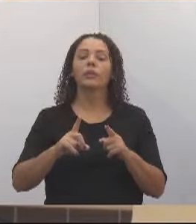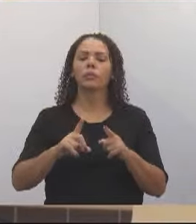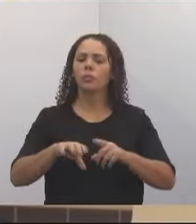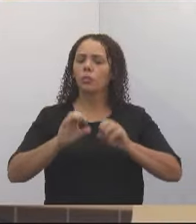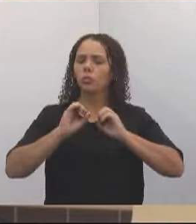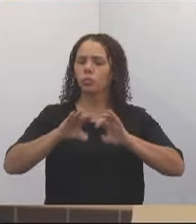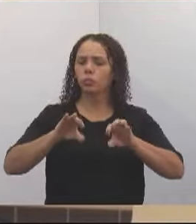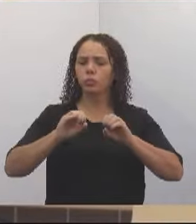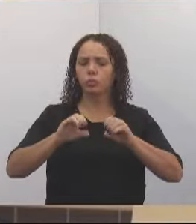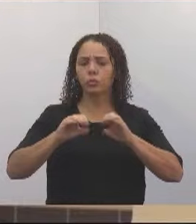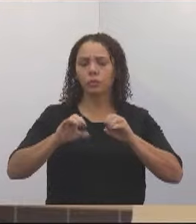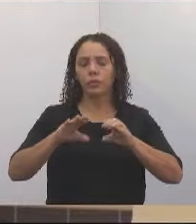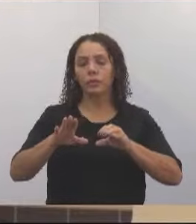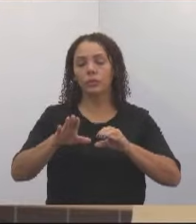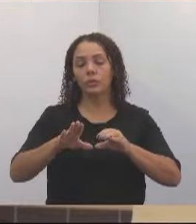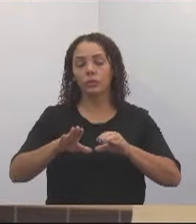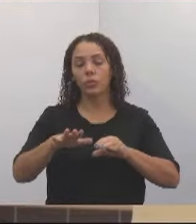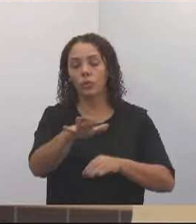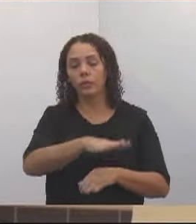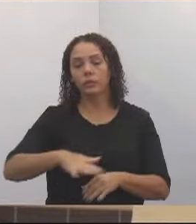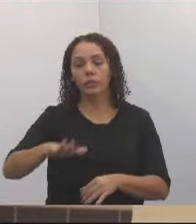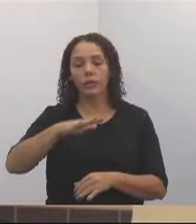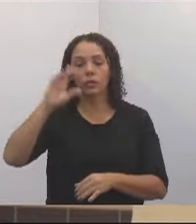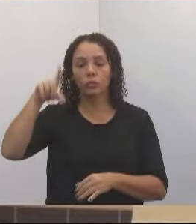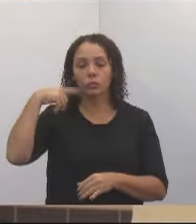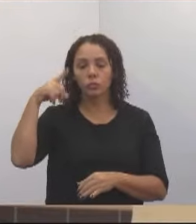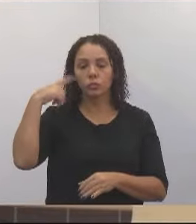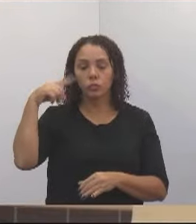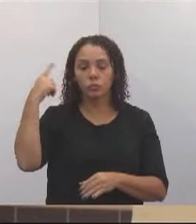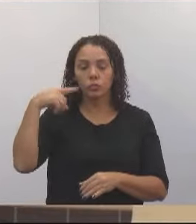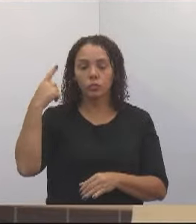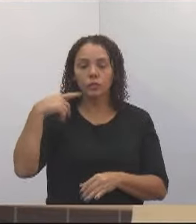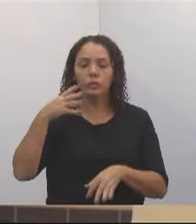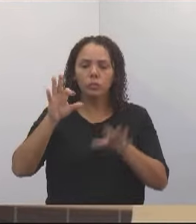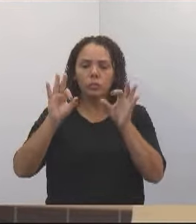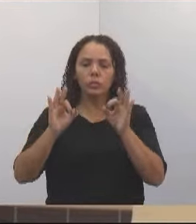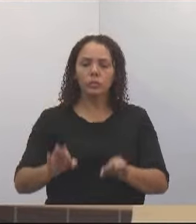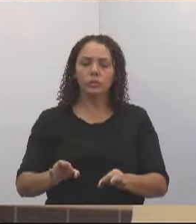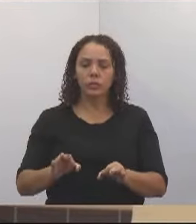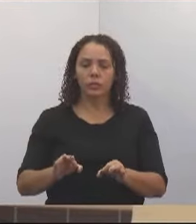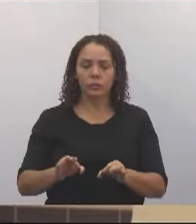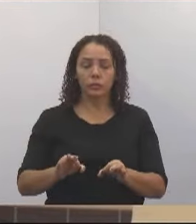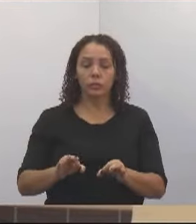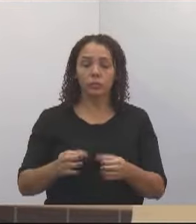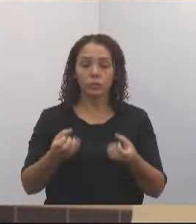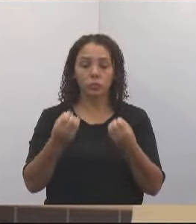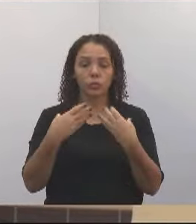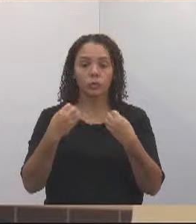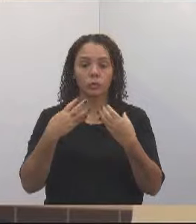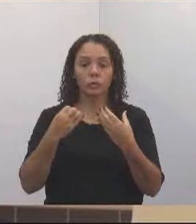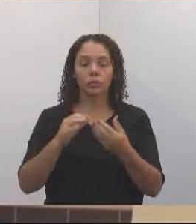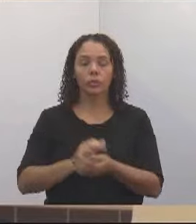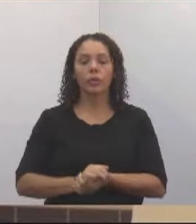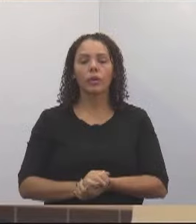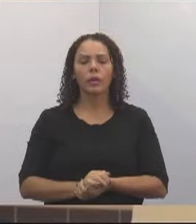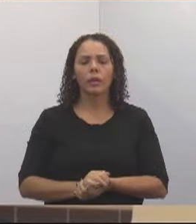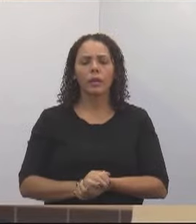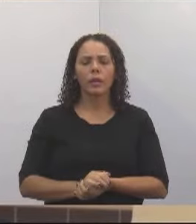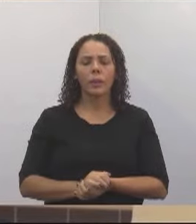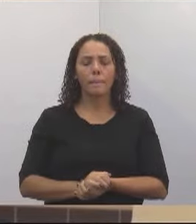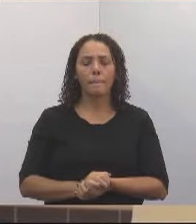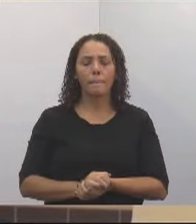doutrinadora na área do direito administrativo e nos brindou com essa importante lição. Reter dinheiro de